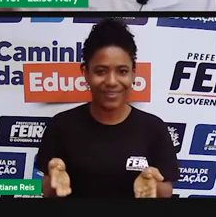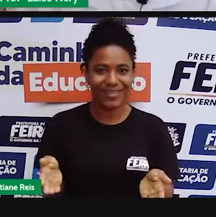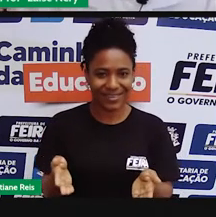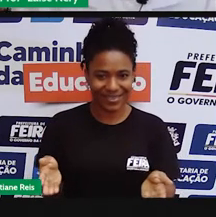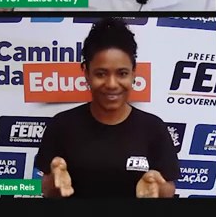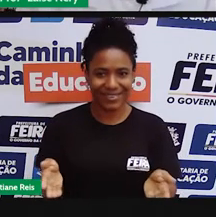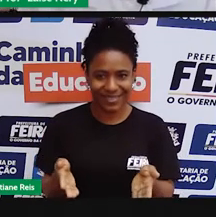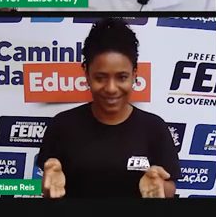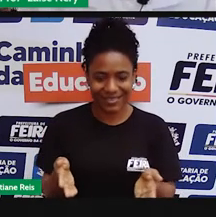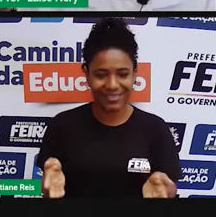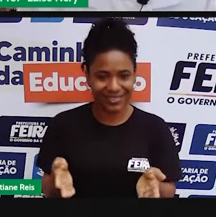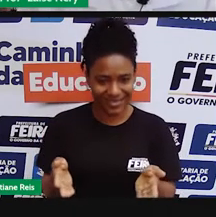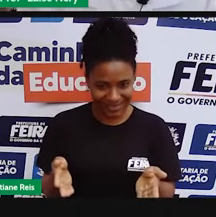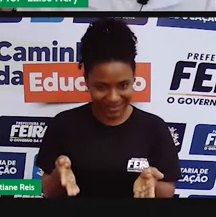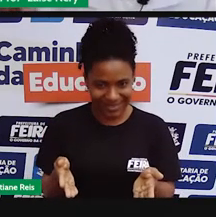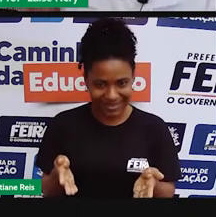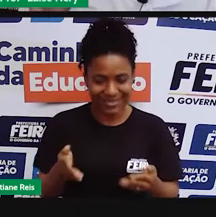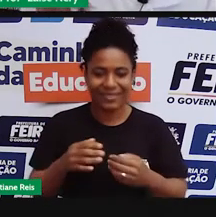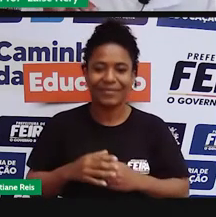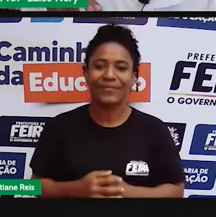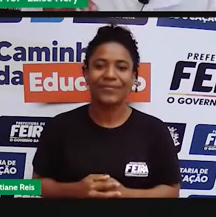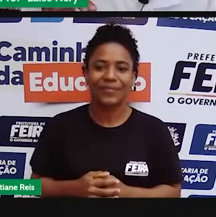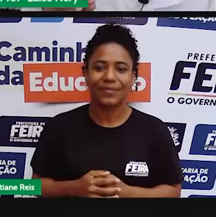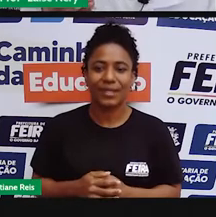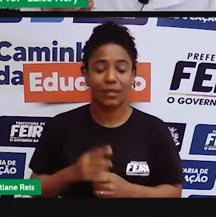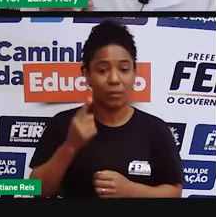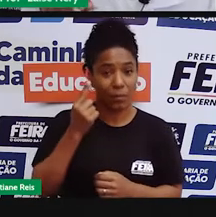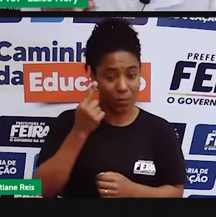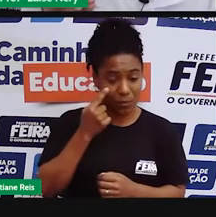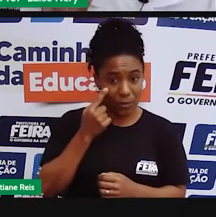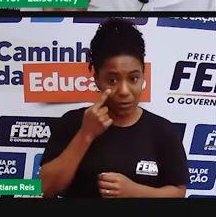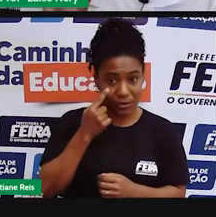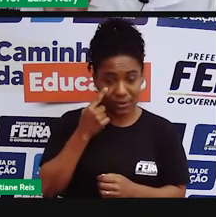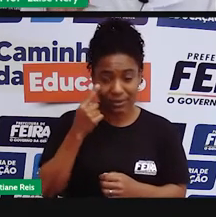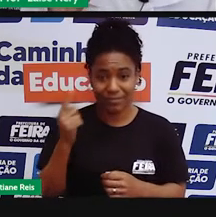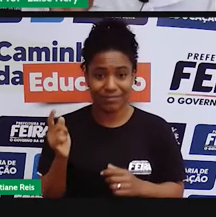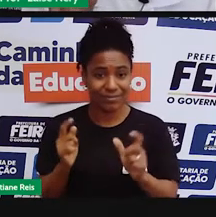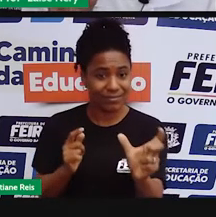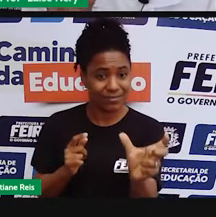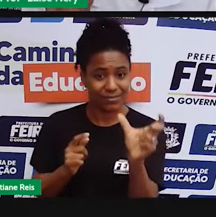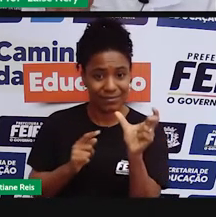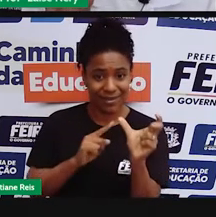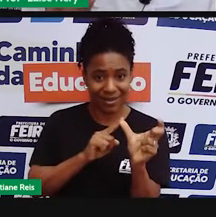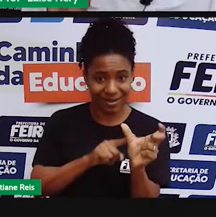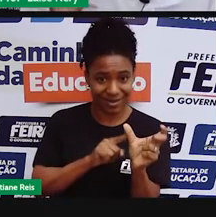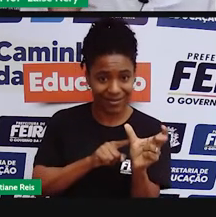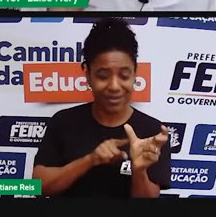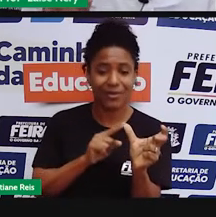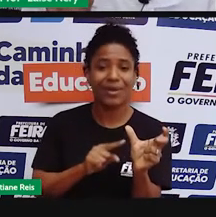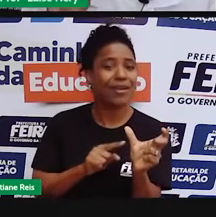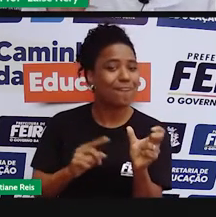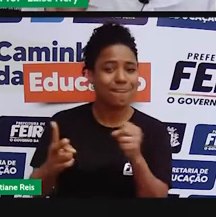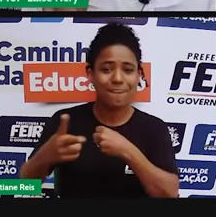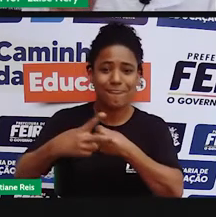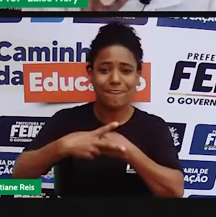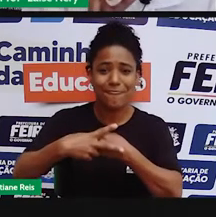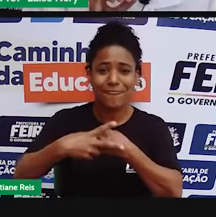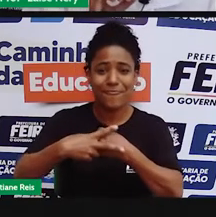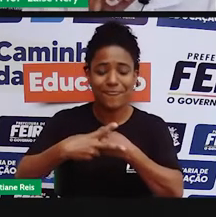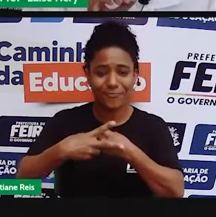no momento em que estamos falando. Essas são as palavras, são os verbos. São a classe